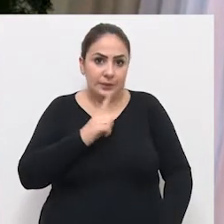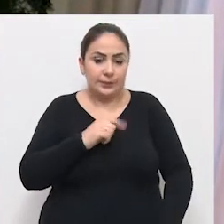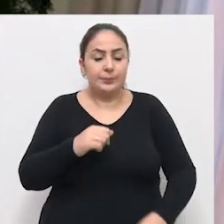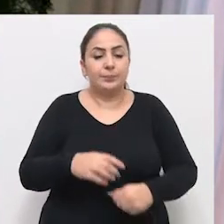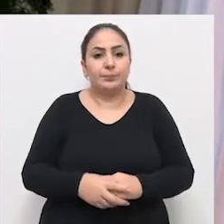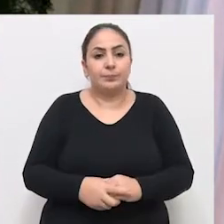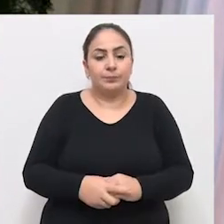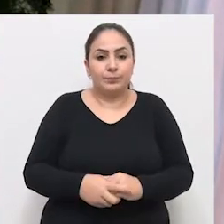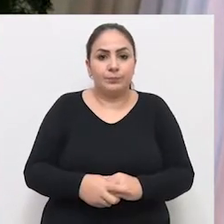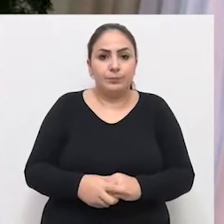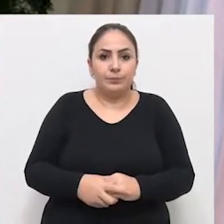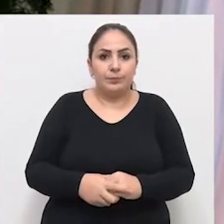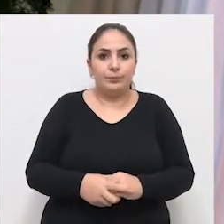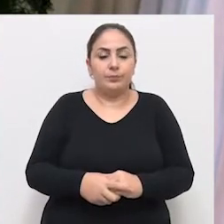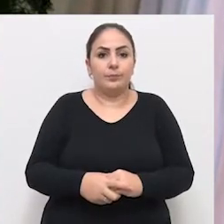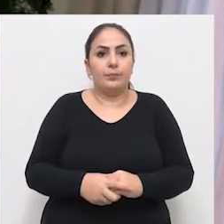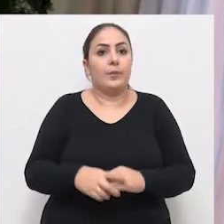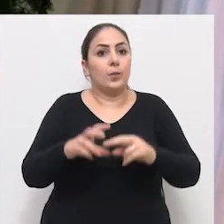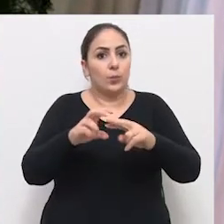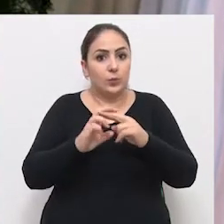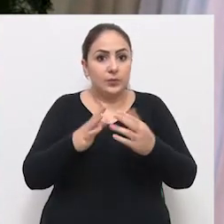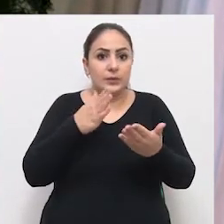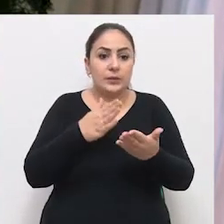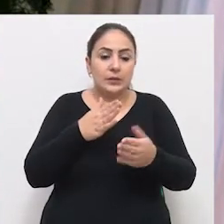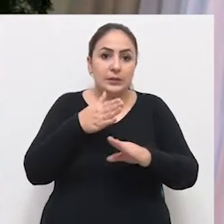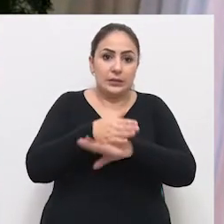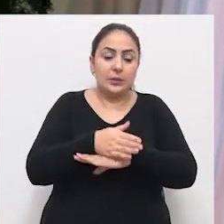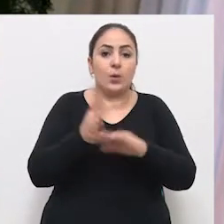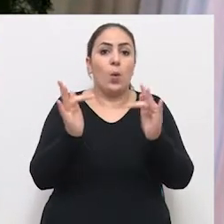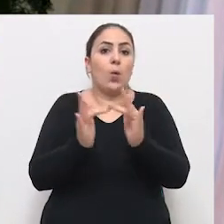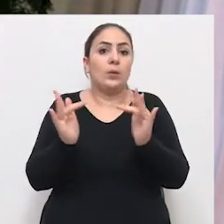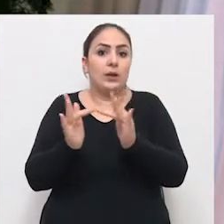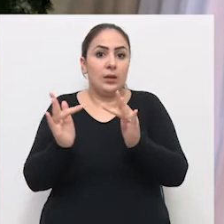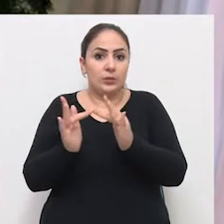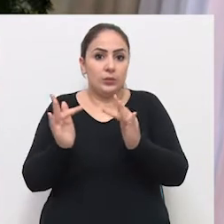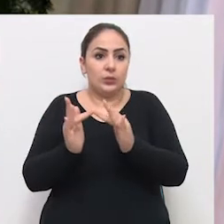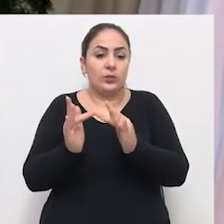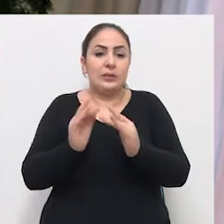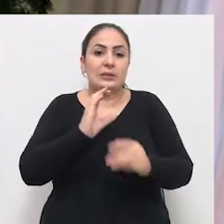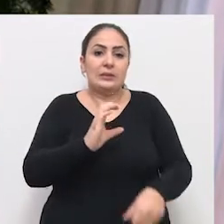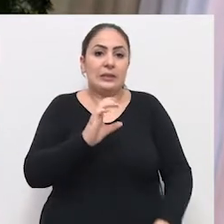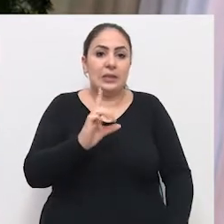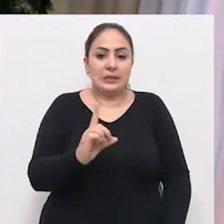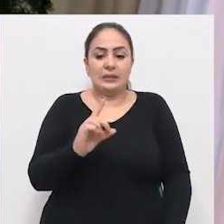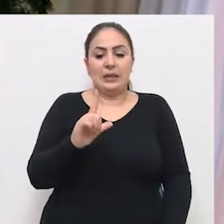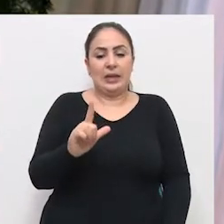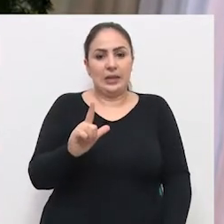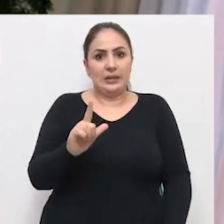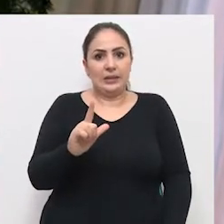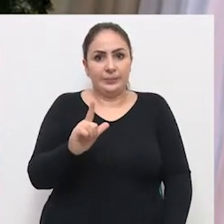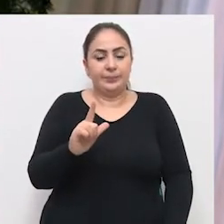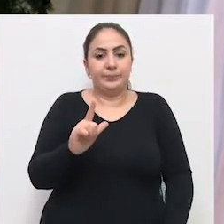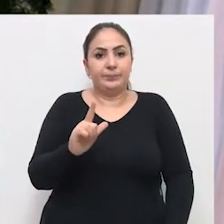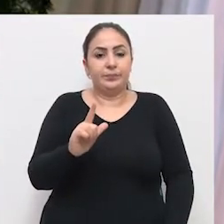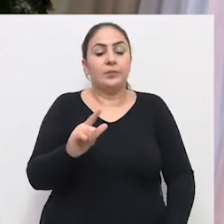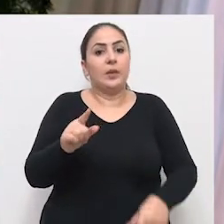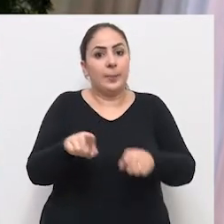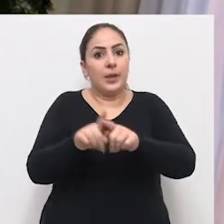empresa tem. Então, estivemos em contato, a CDL,